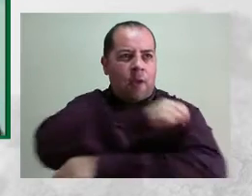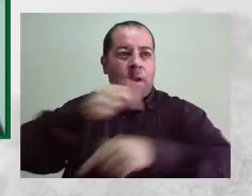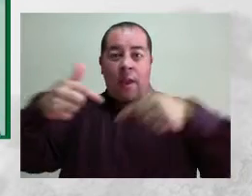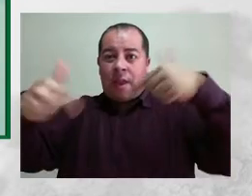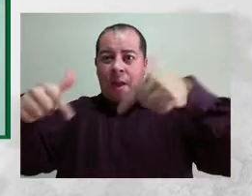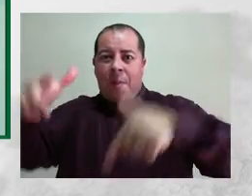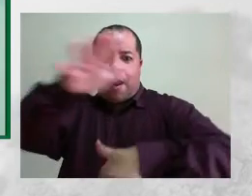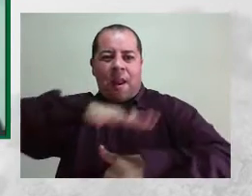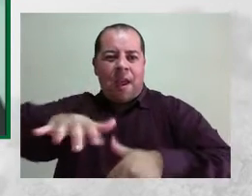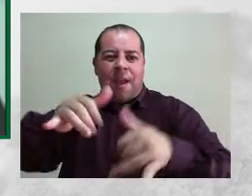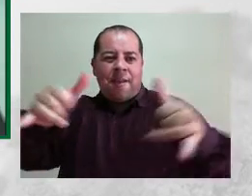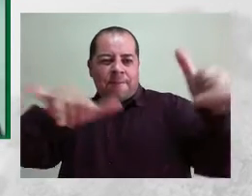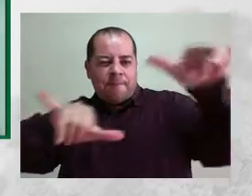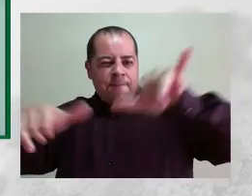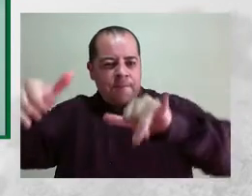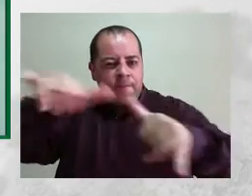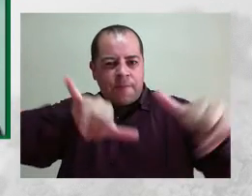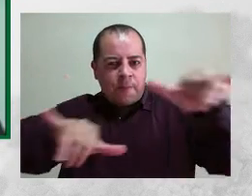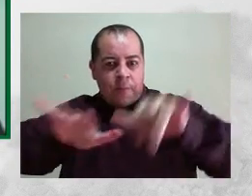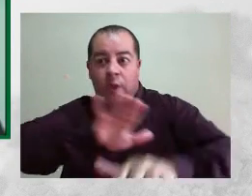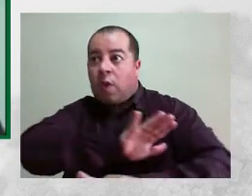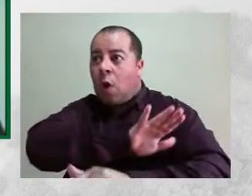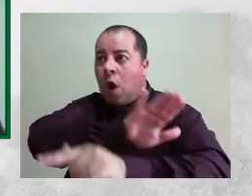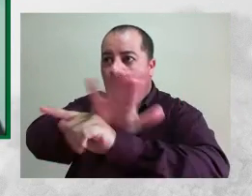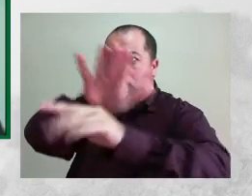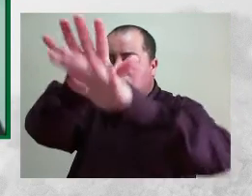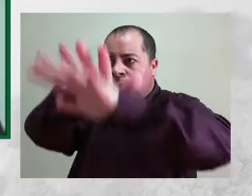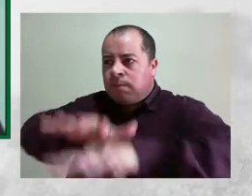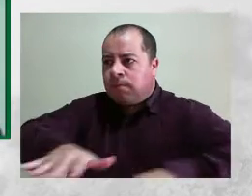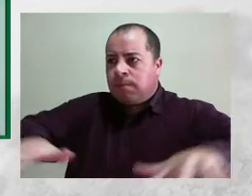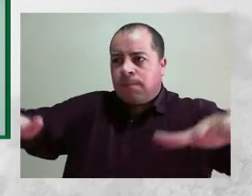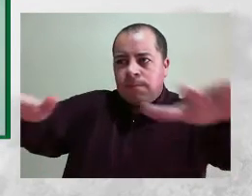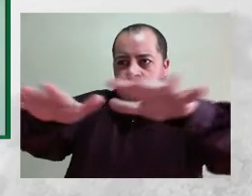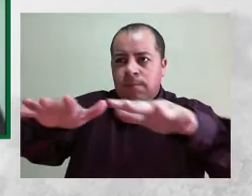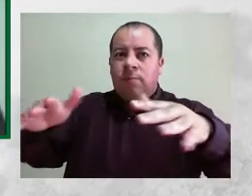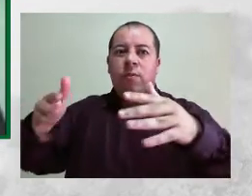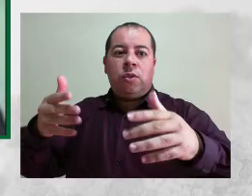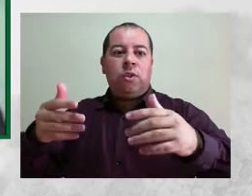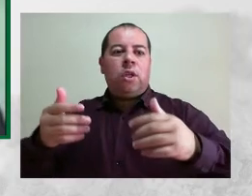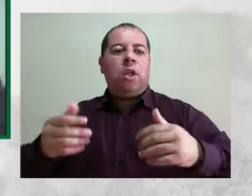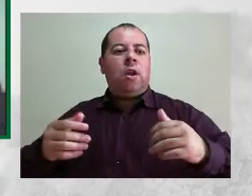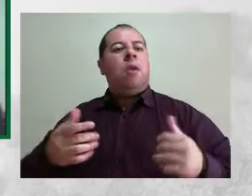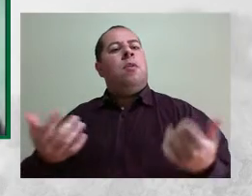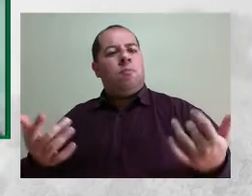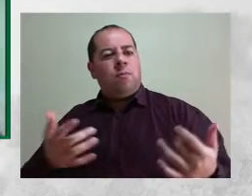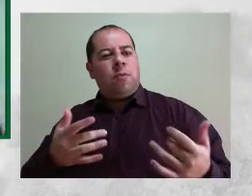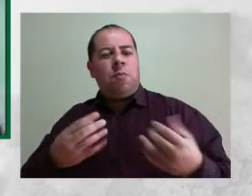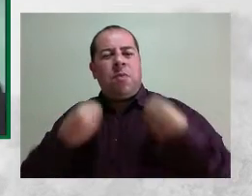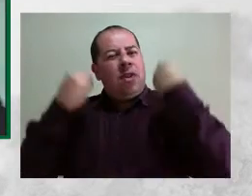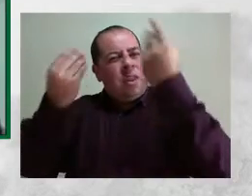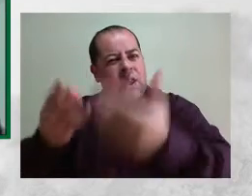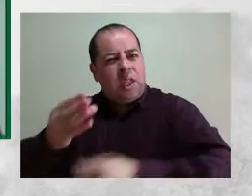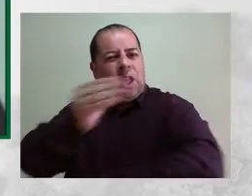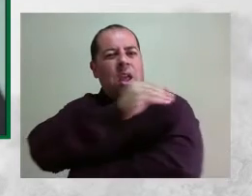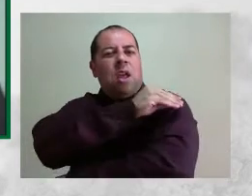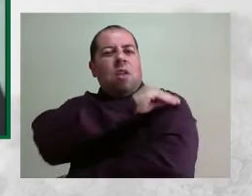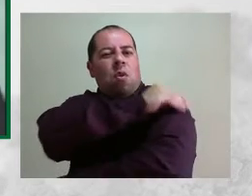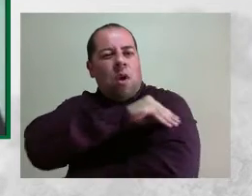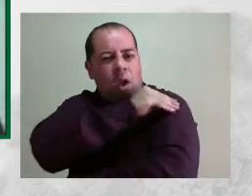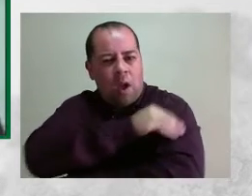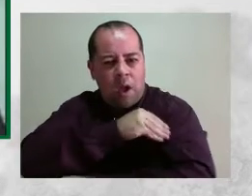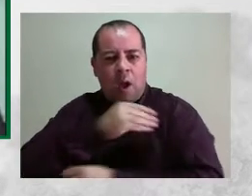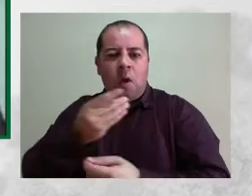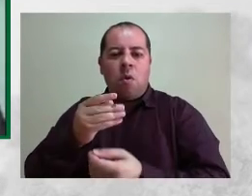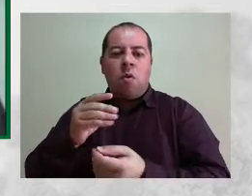e alunos que trabalham com química. Eles estão dando a sua contribuição na disponibilidade de álcool,